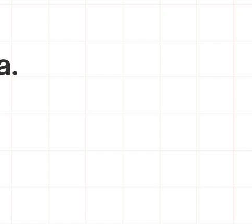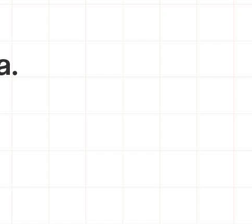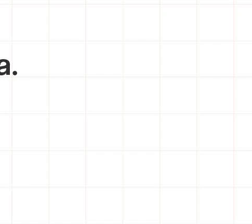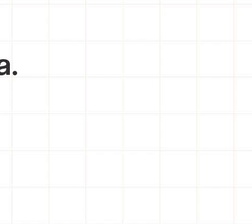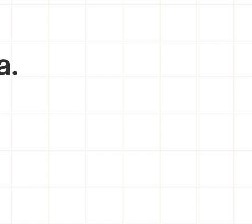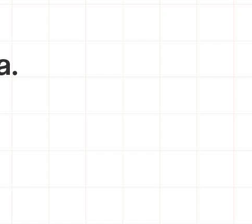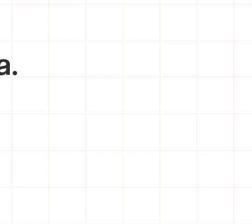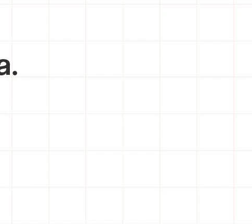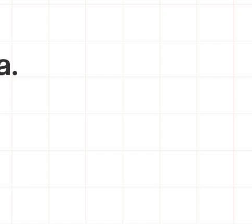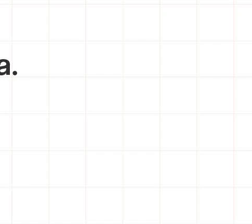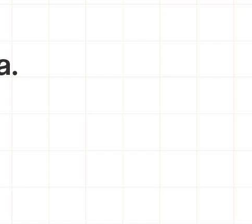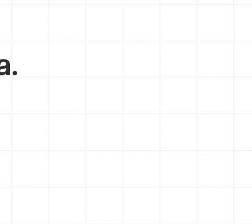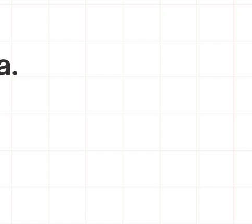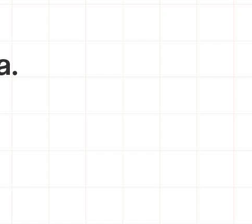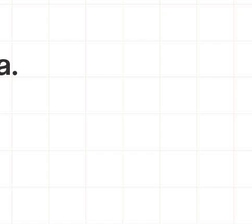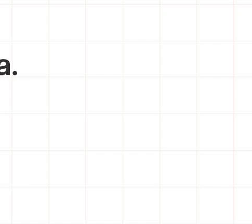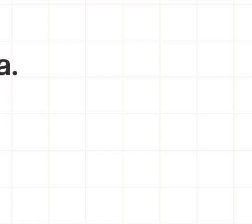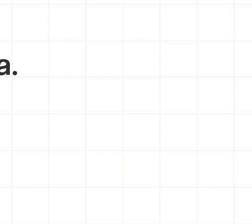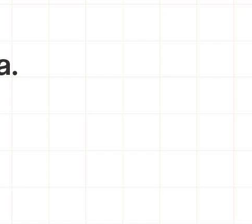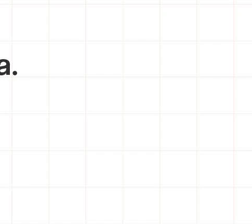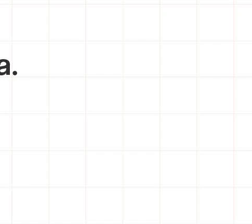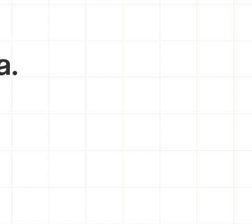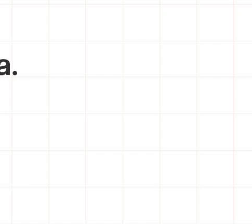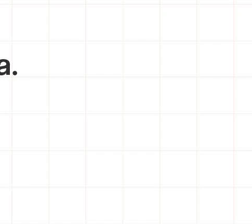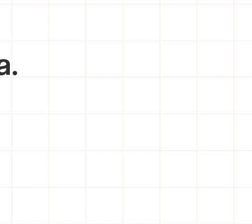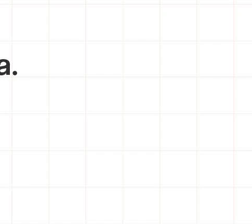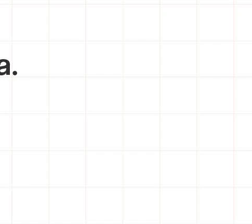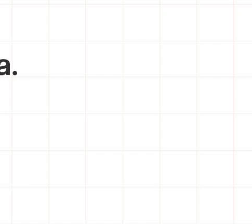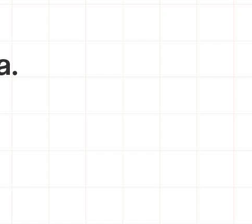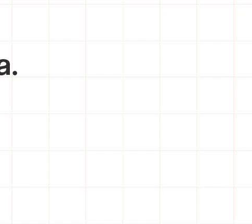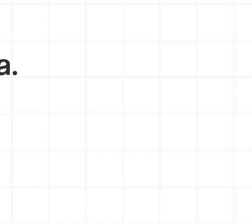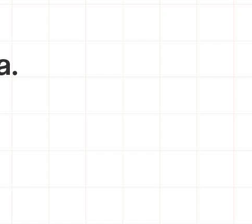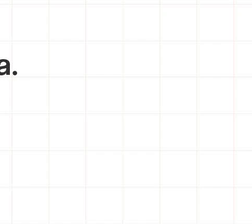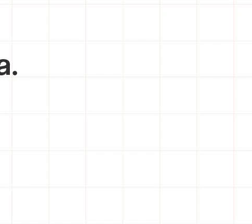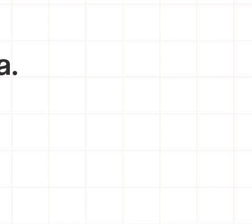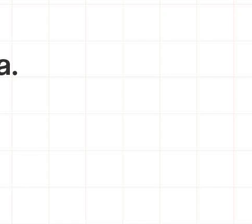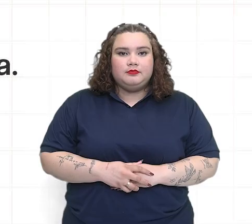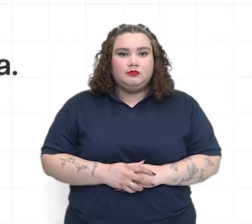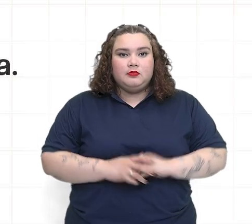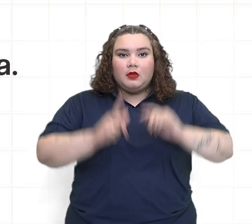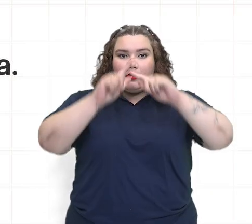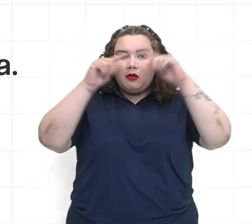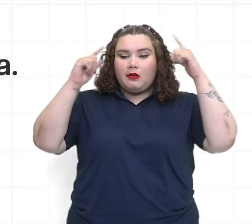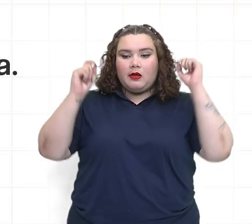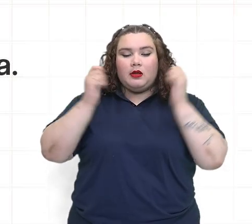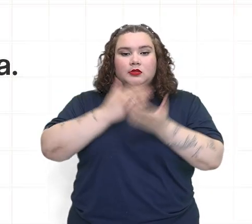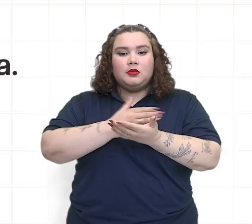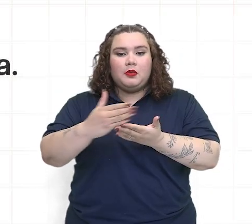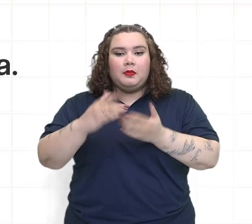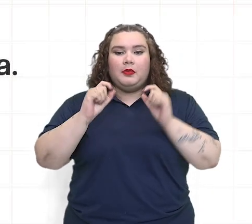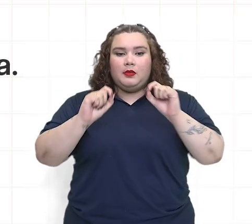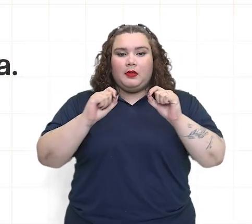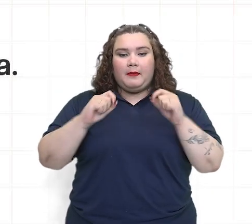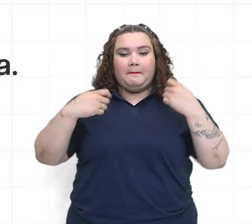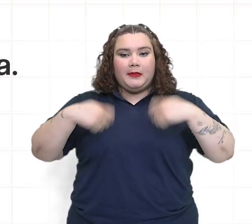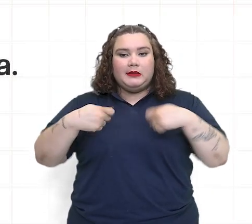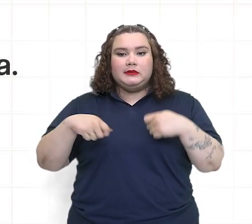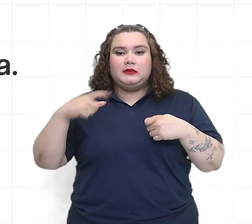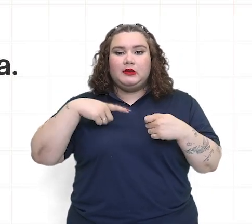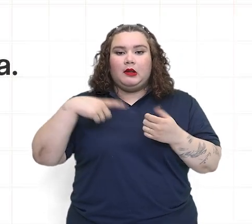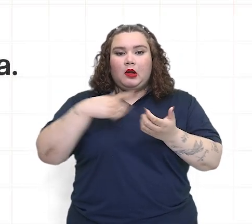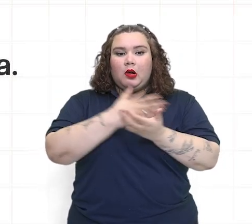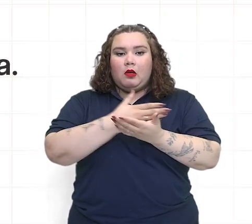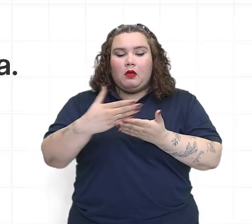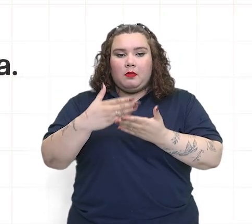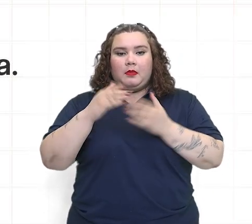Roma. Professor, o que é um protetorado, não é mesmo? Tem forte influência, tem que observar obedecer, tem que pagar impostos, então, aí a